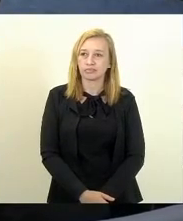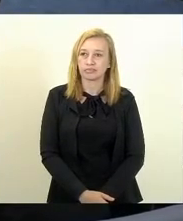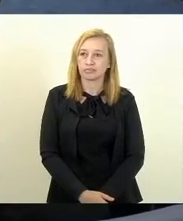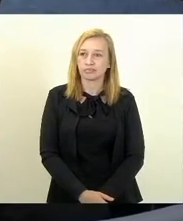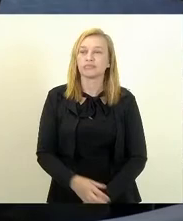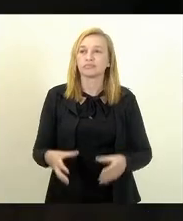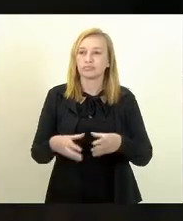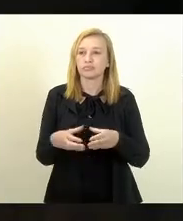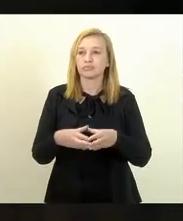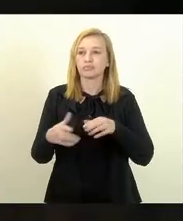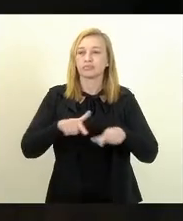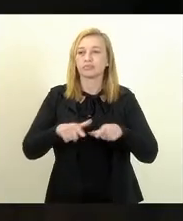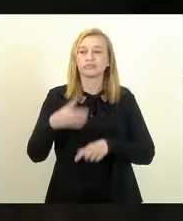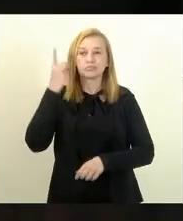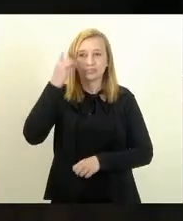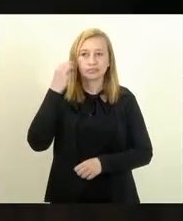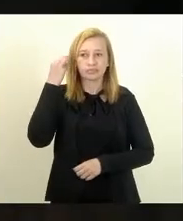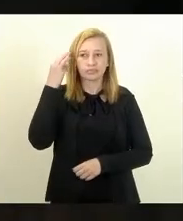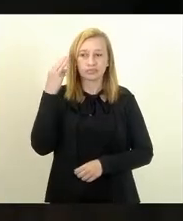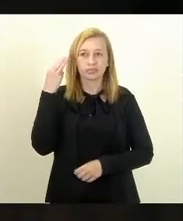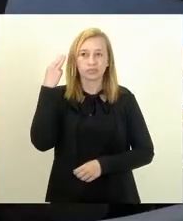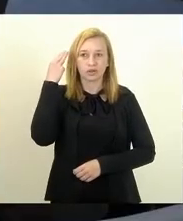Comissão de Trabalho, deputada Mônica Francisco.